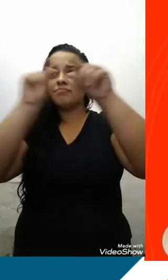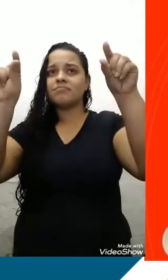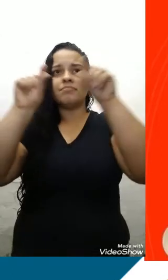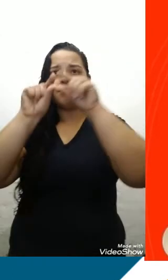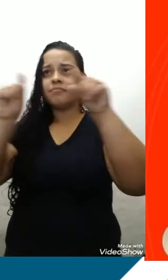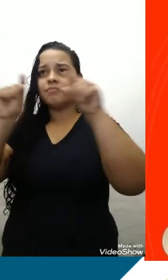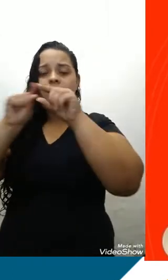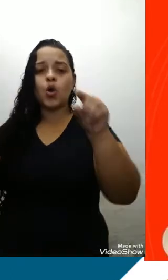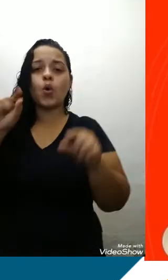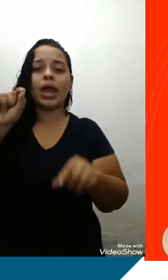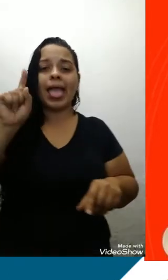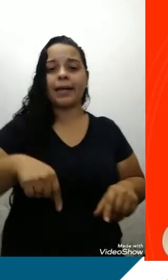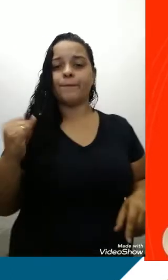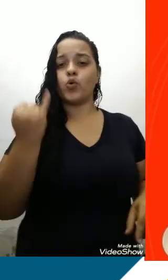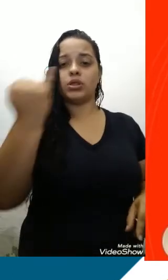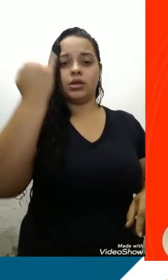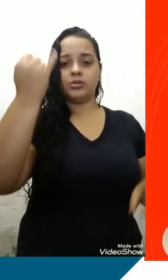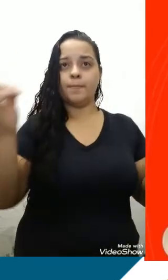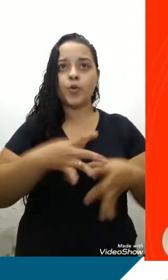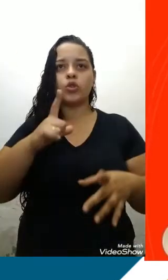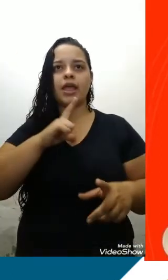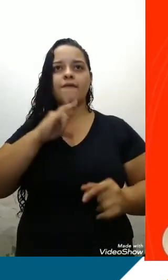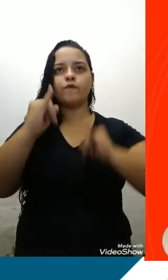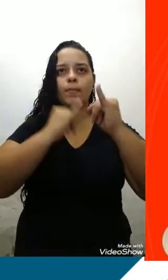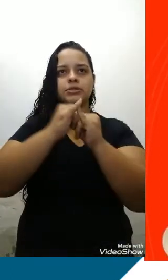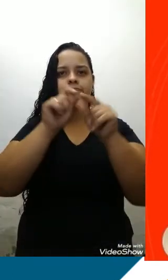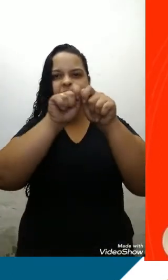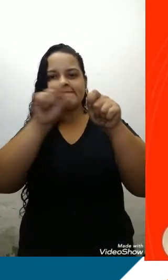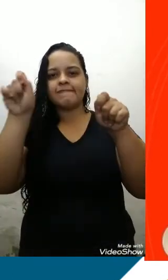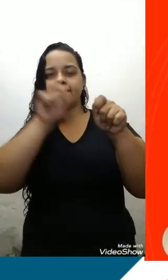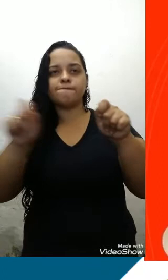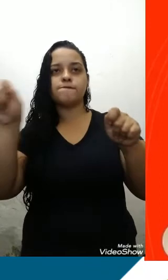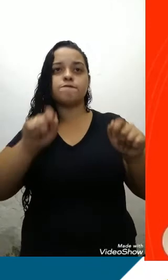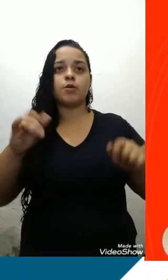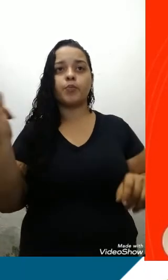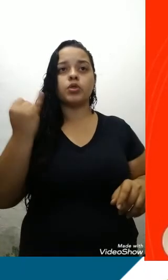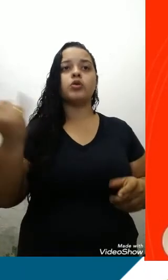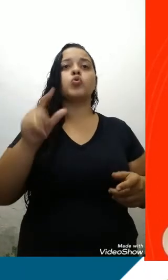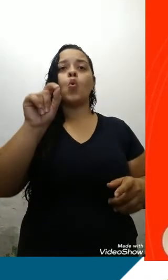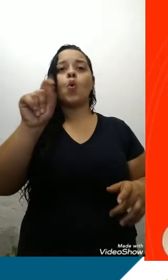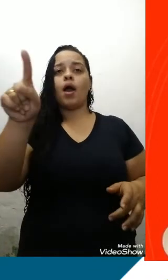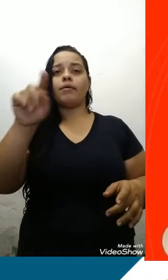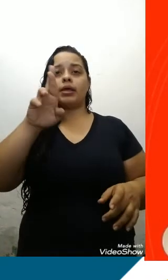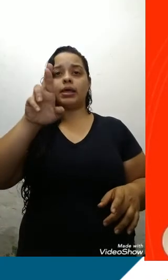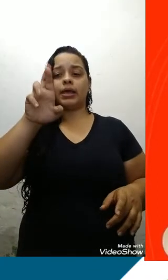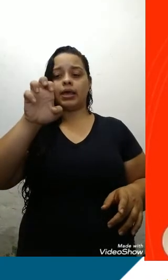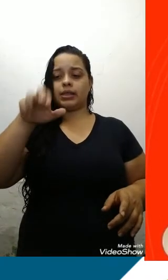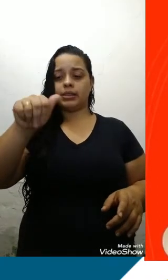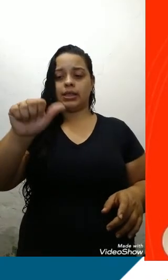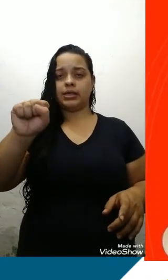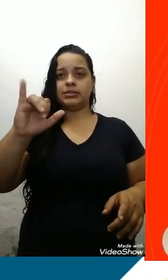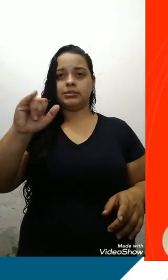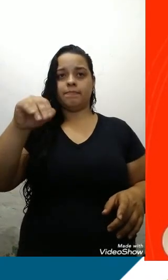que de importante ela traz de informação. O renascimento cultural, ele está justamente dentre